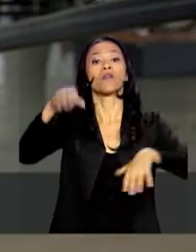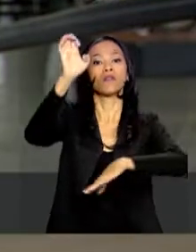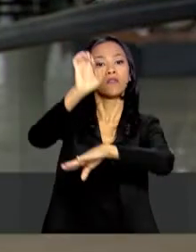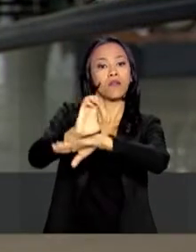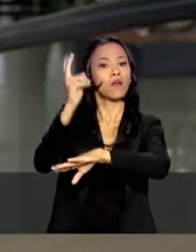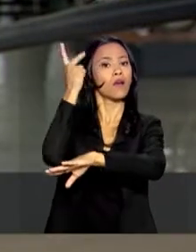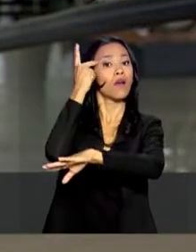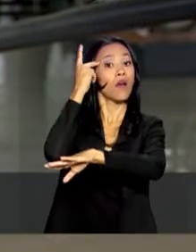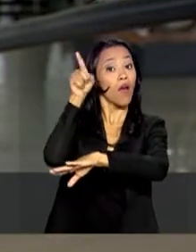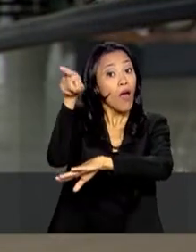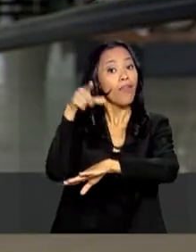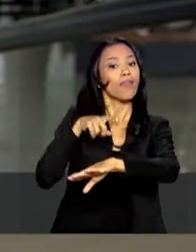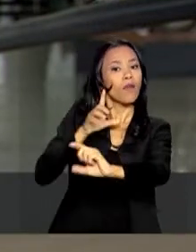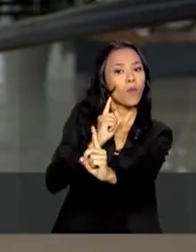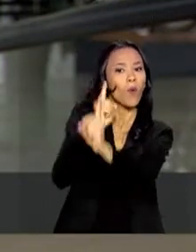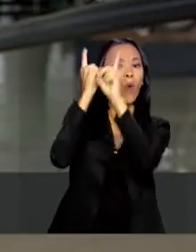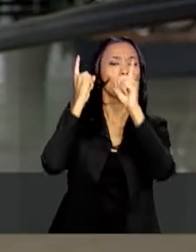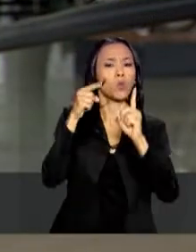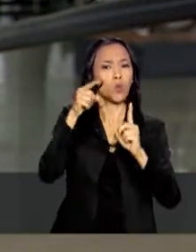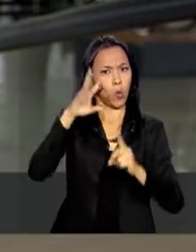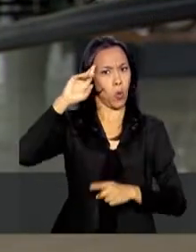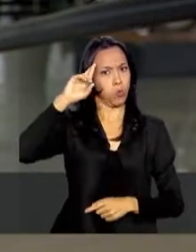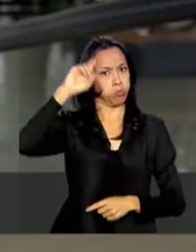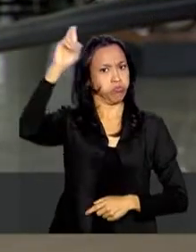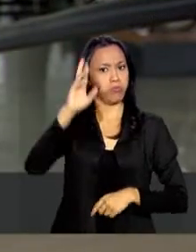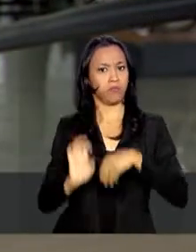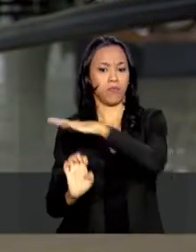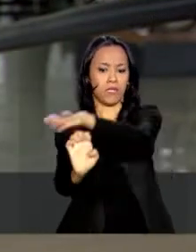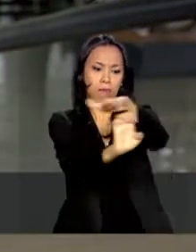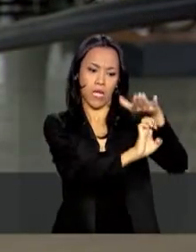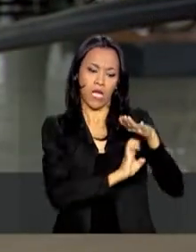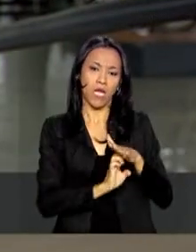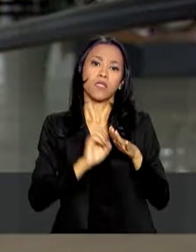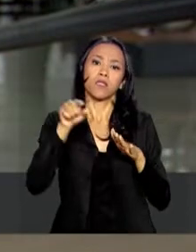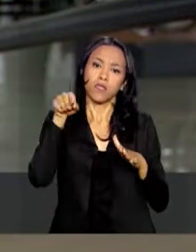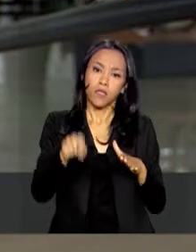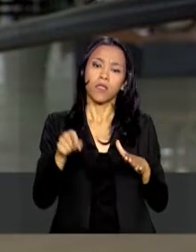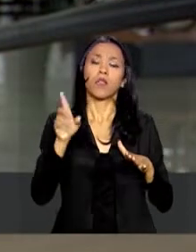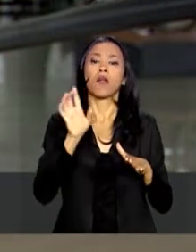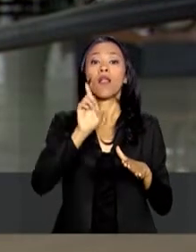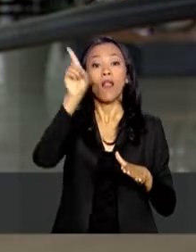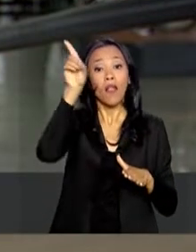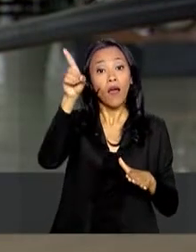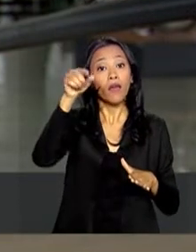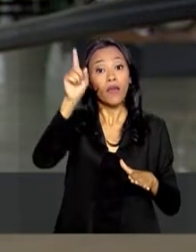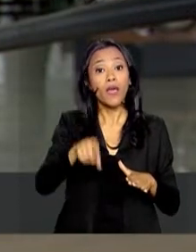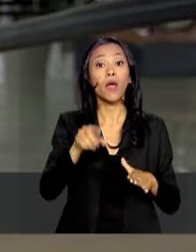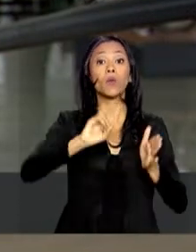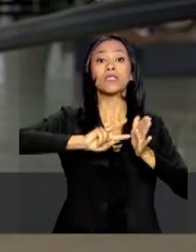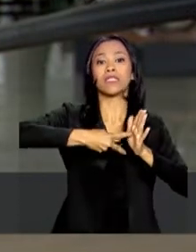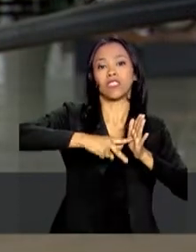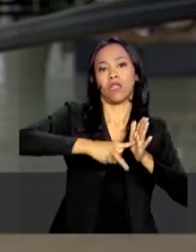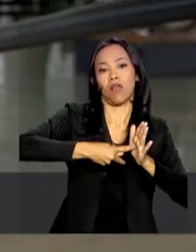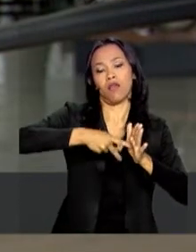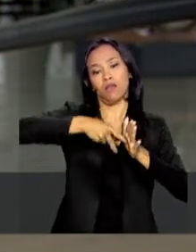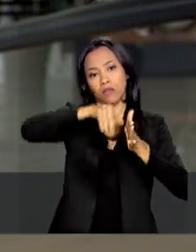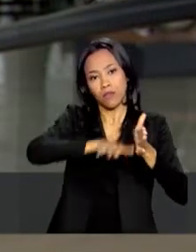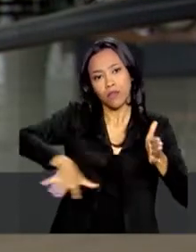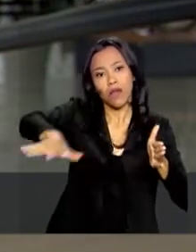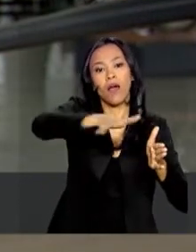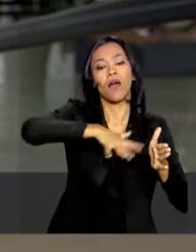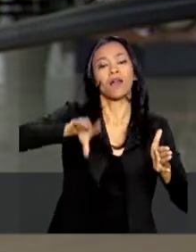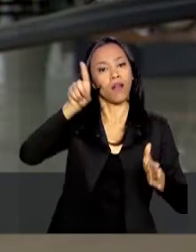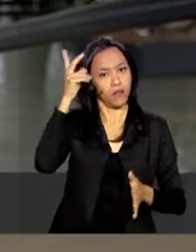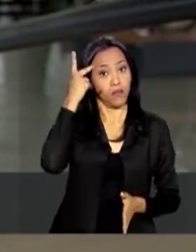com empresários do setor imobiliário na sede do sicoob que é o sindicato do setor na capital